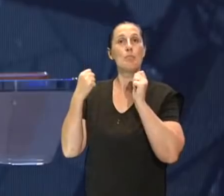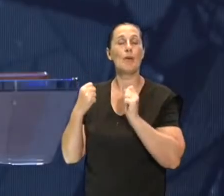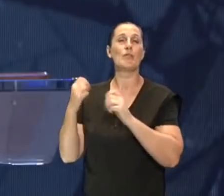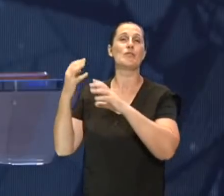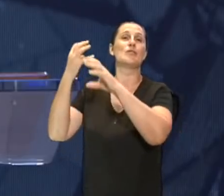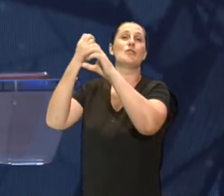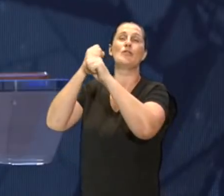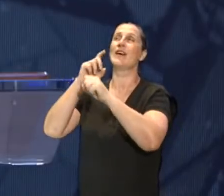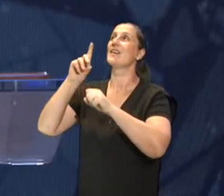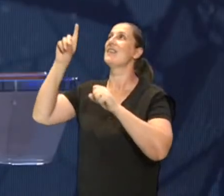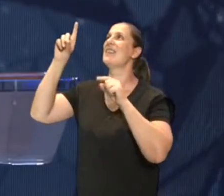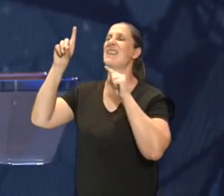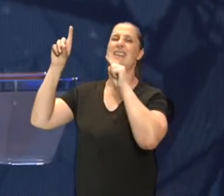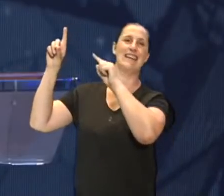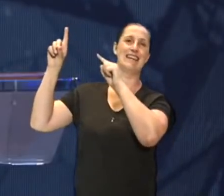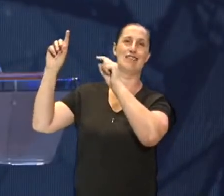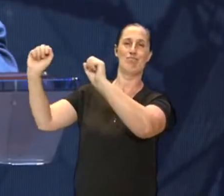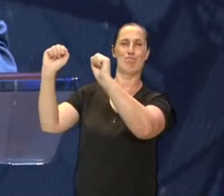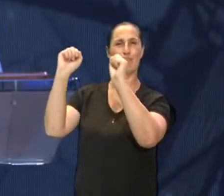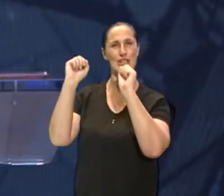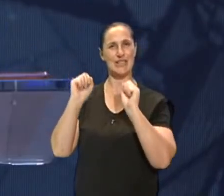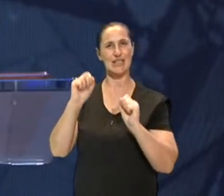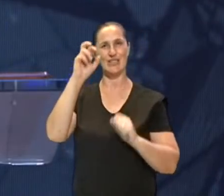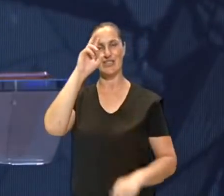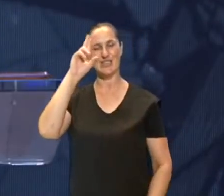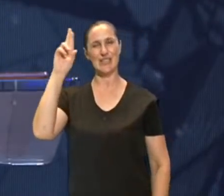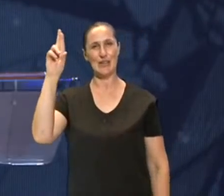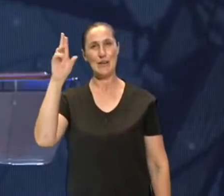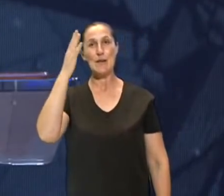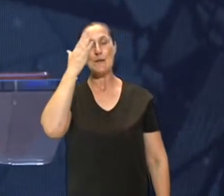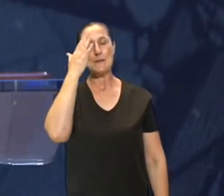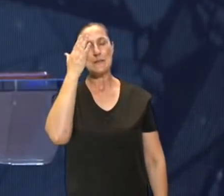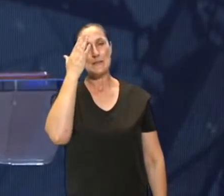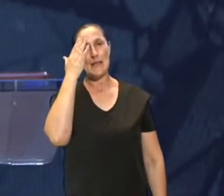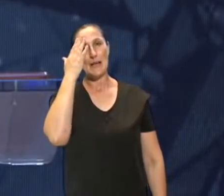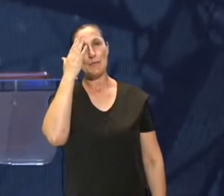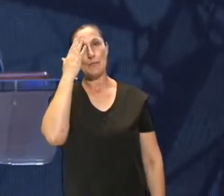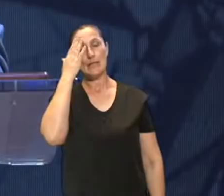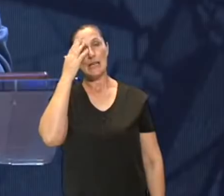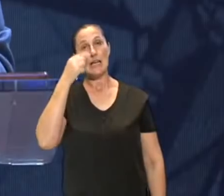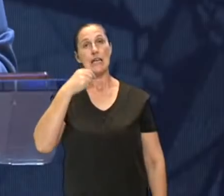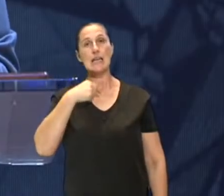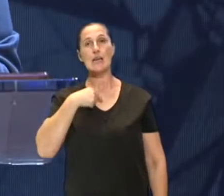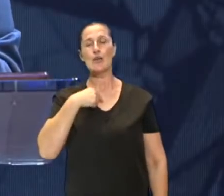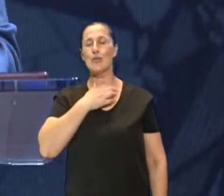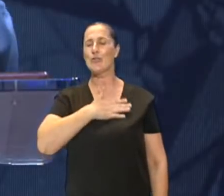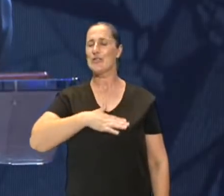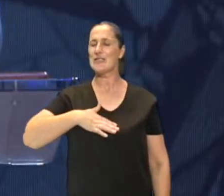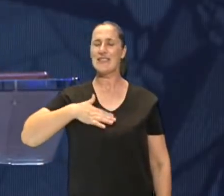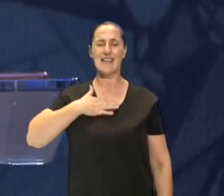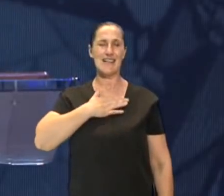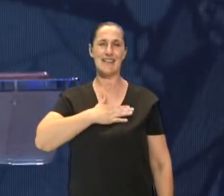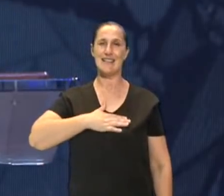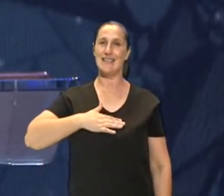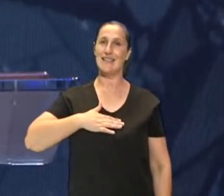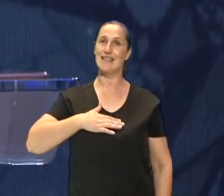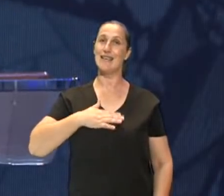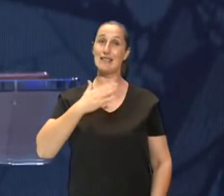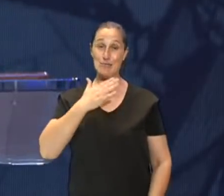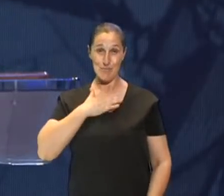Todo-Poderoso Senhor. Como eu gostaria que algumas das minhas orações fossem respondidas em 3